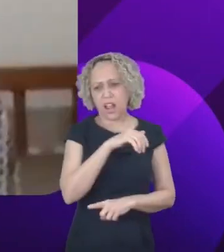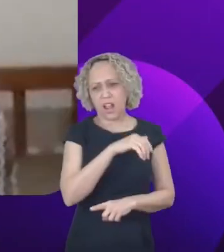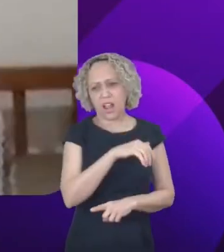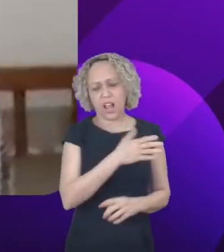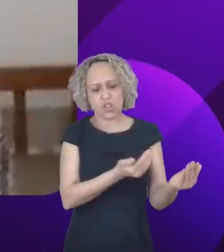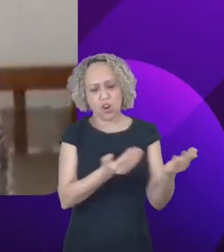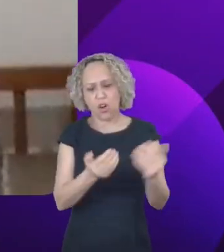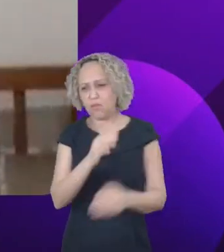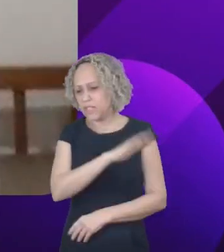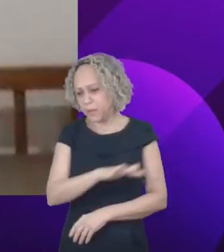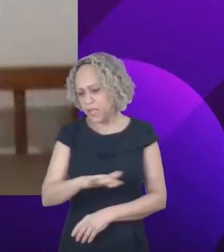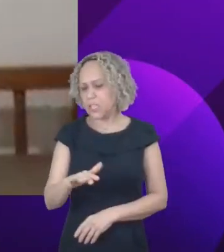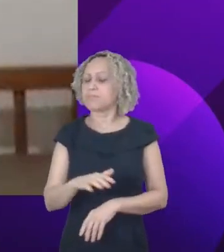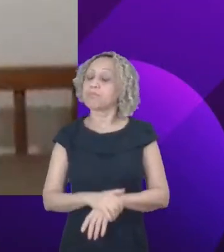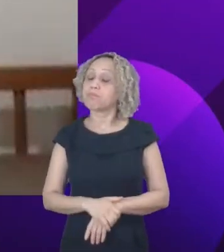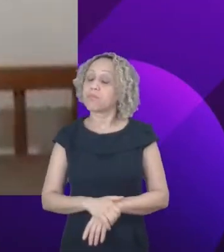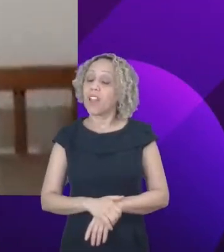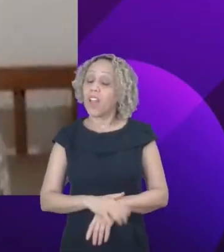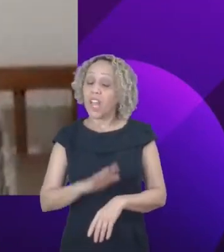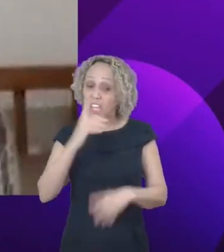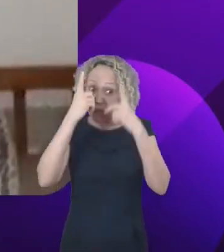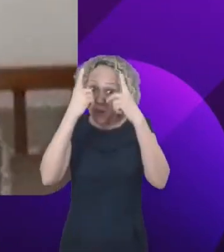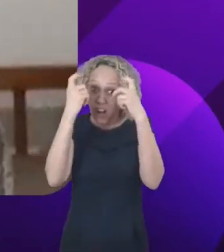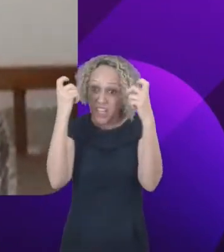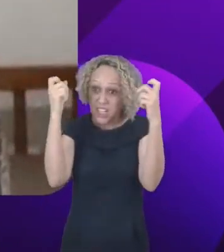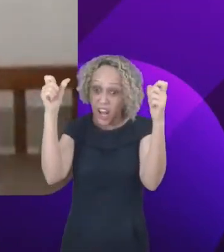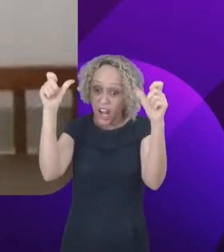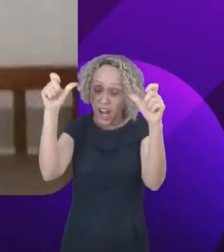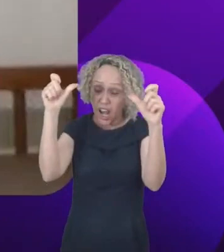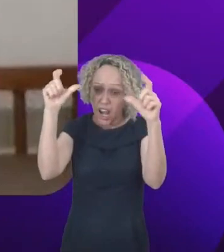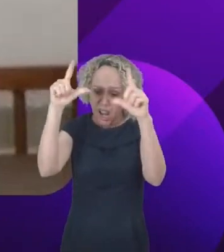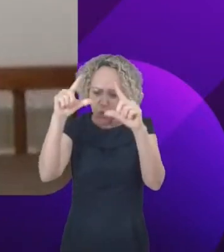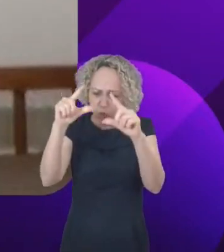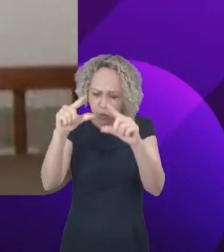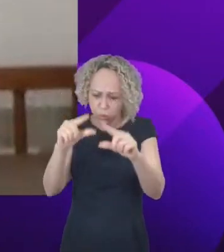país. Nesse contexto, é que nós, do Ministério das